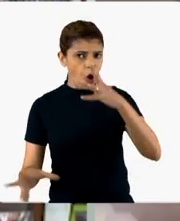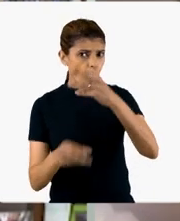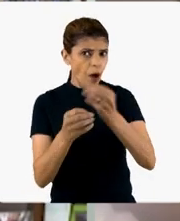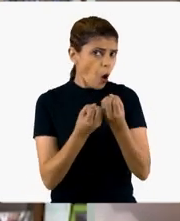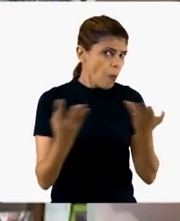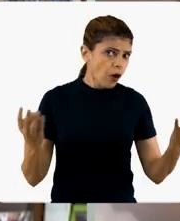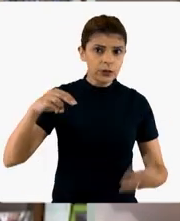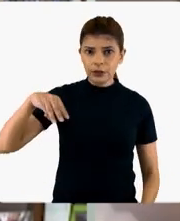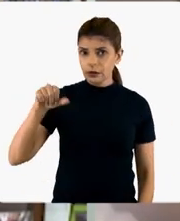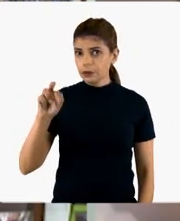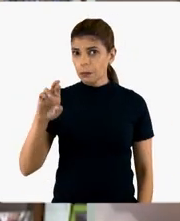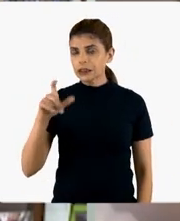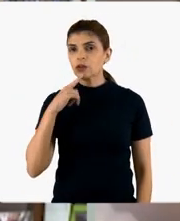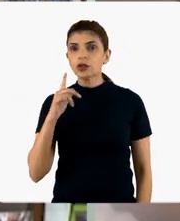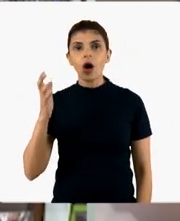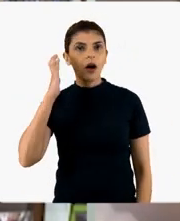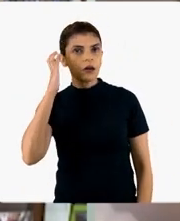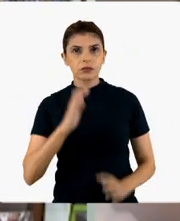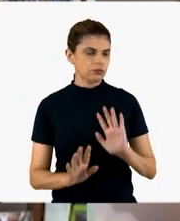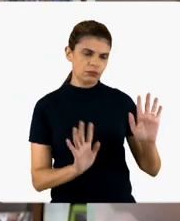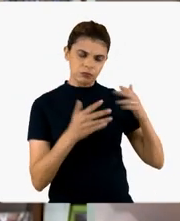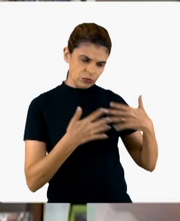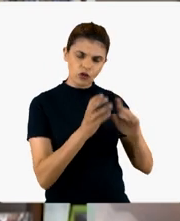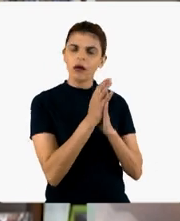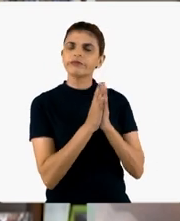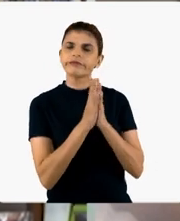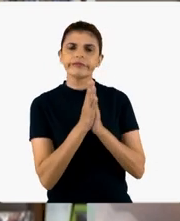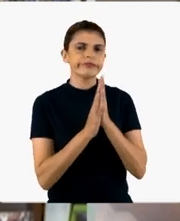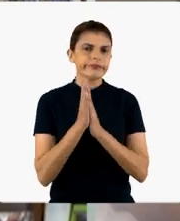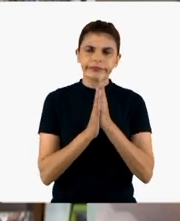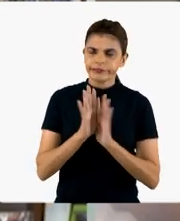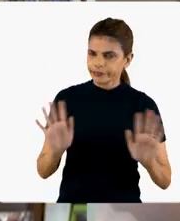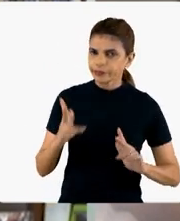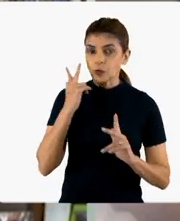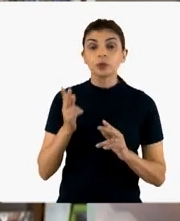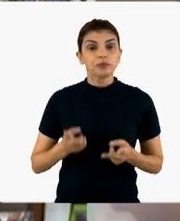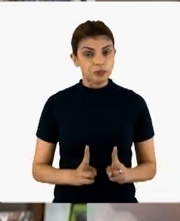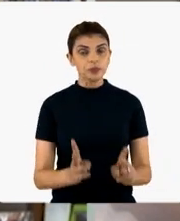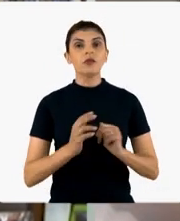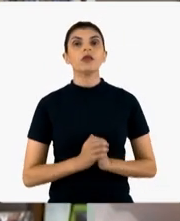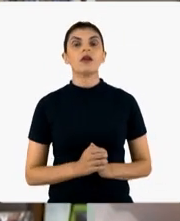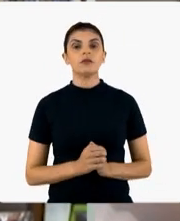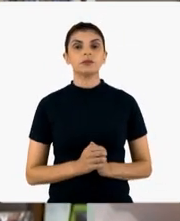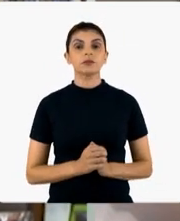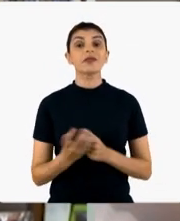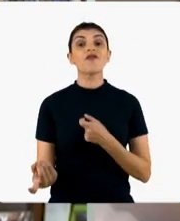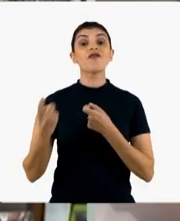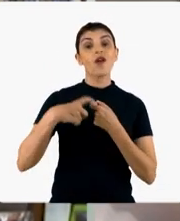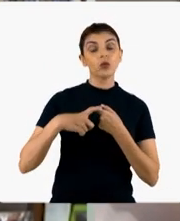levantando a mão? Você quer completar alguma coisa? Mata ou não? Você está só coçando o dedo? Só coçando o dedo. Tá bom.